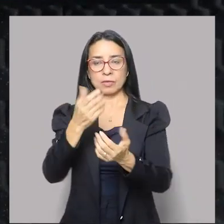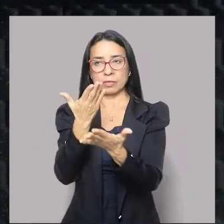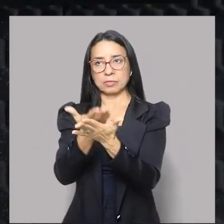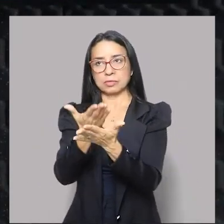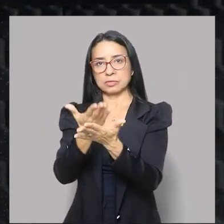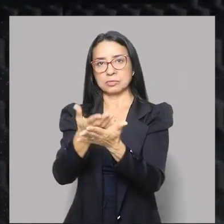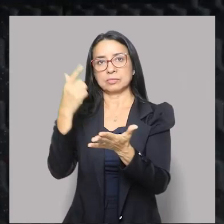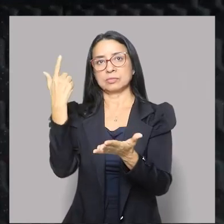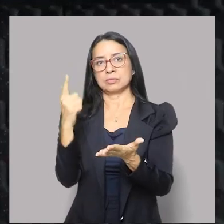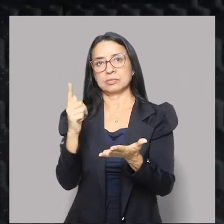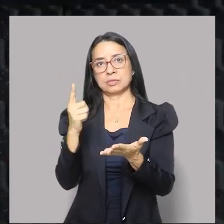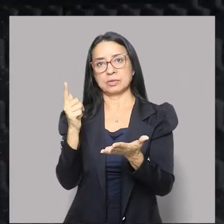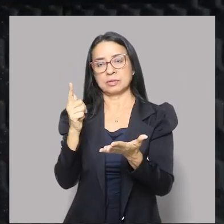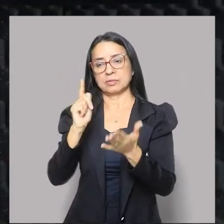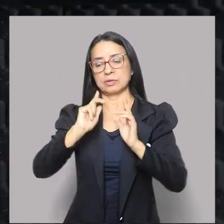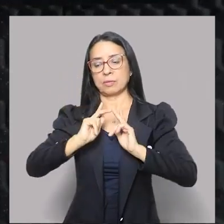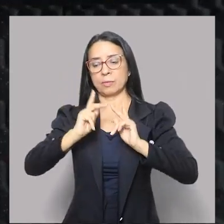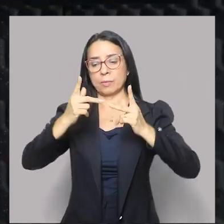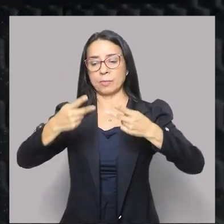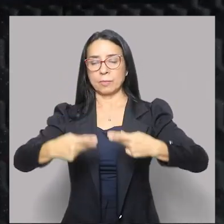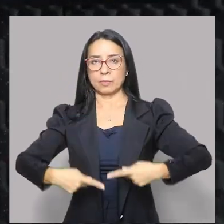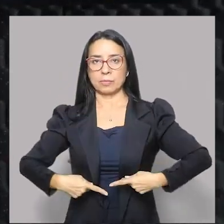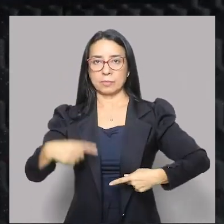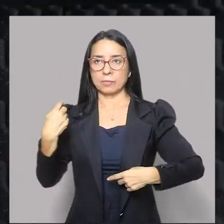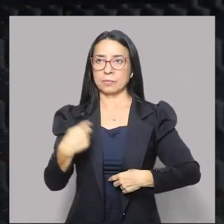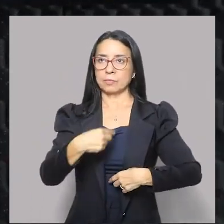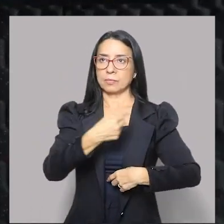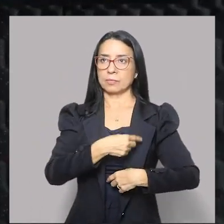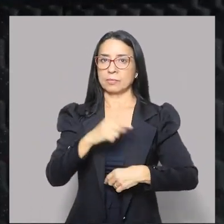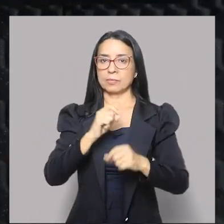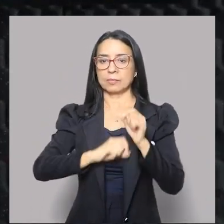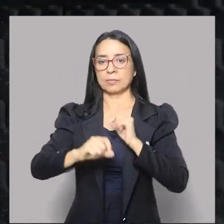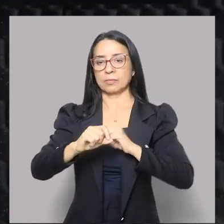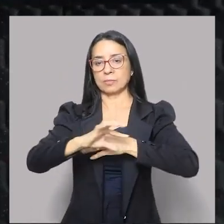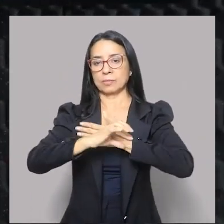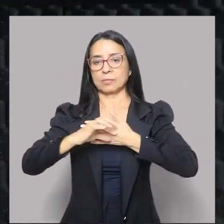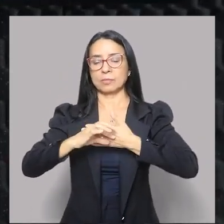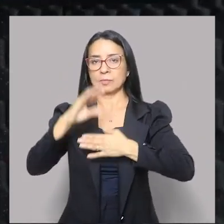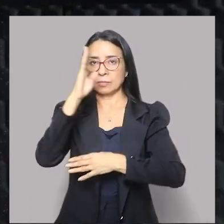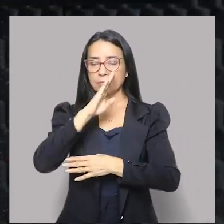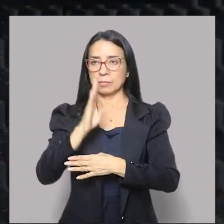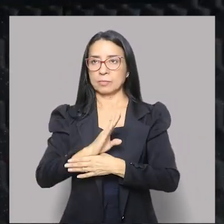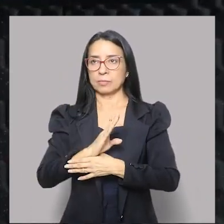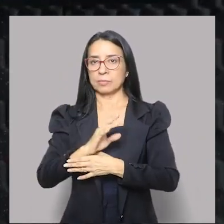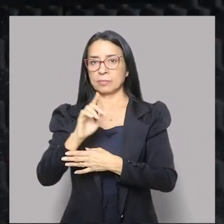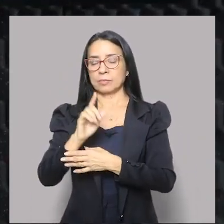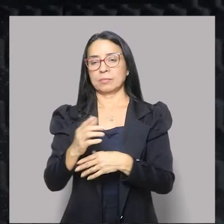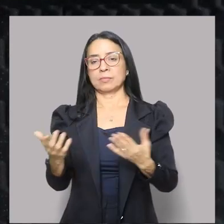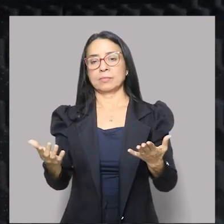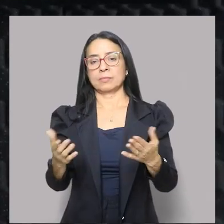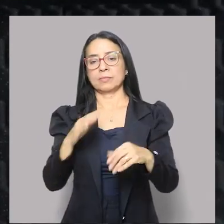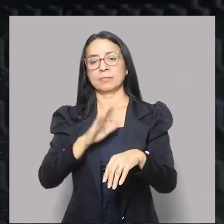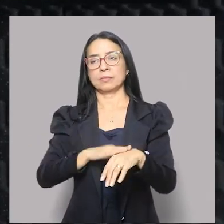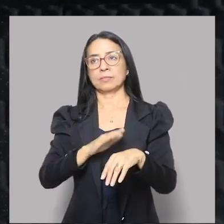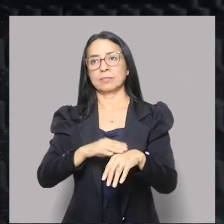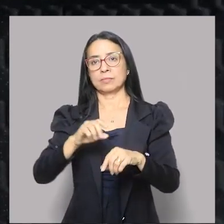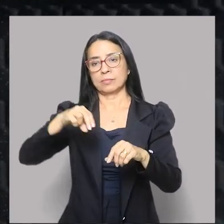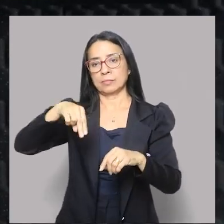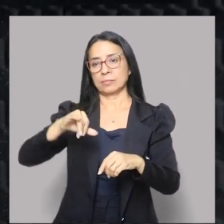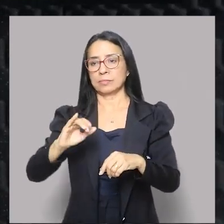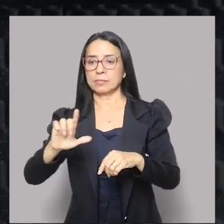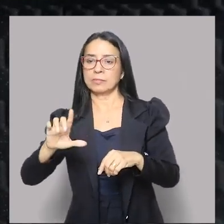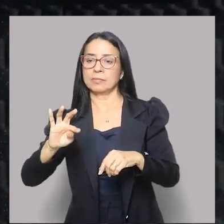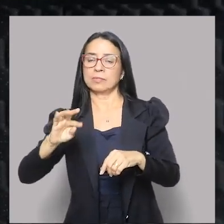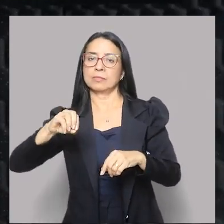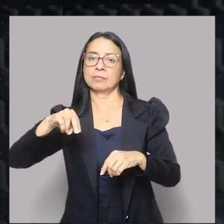estudos de geografia humanística. O nosso grande autor brasileiro, geógrafo, chamado Milton